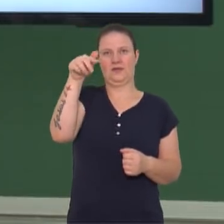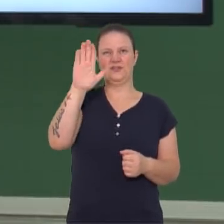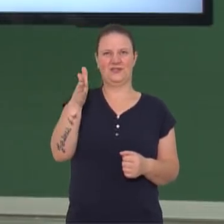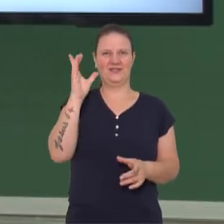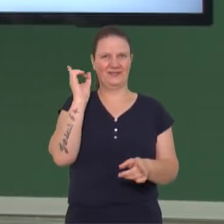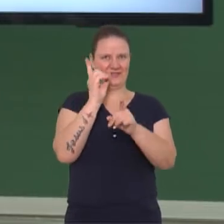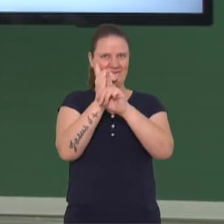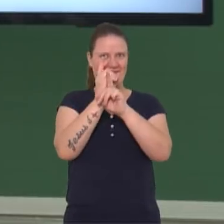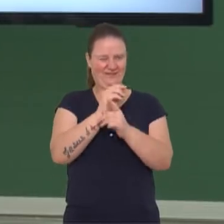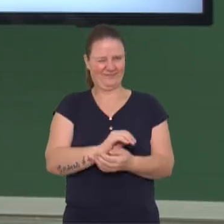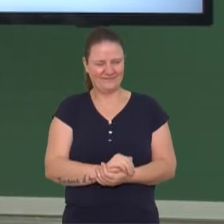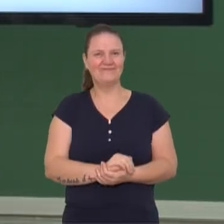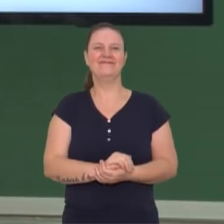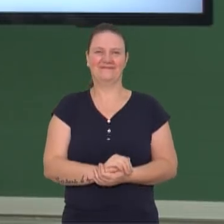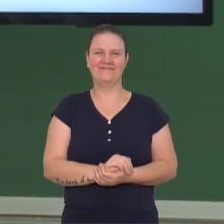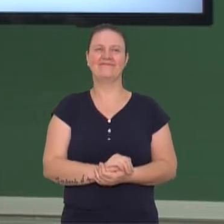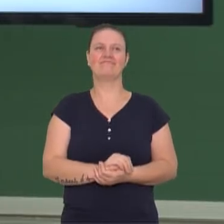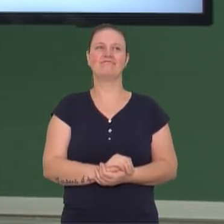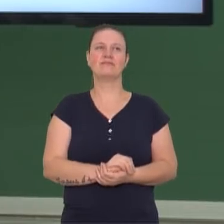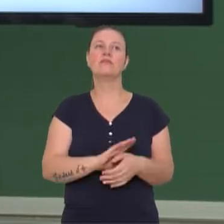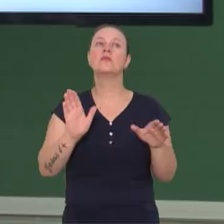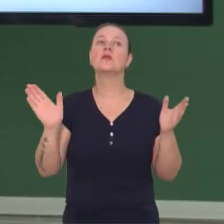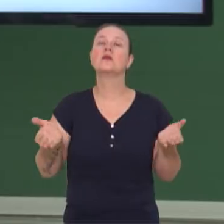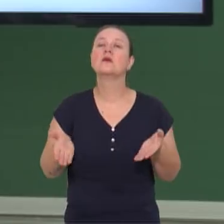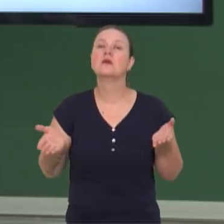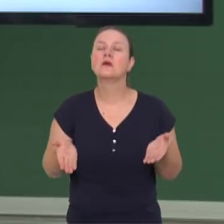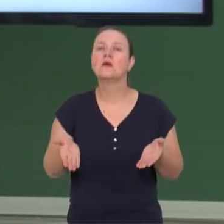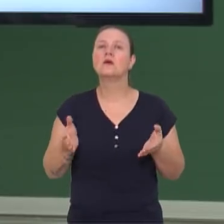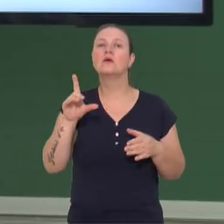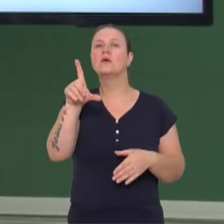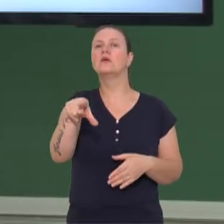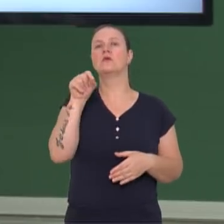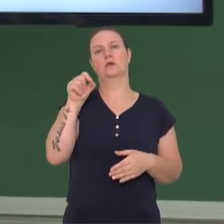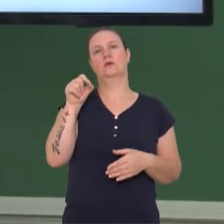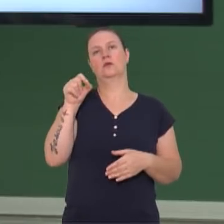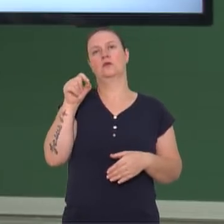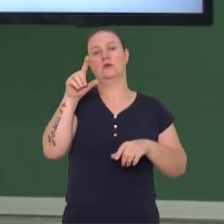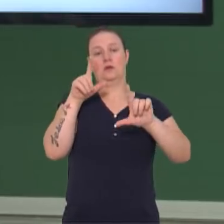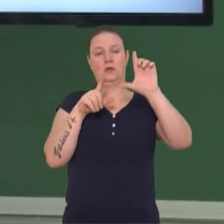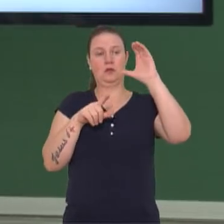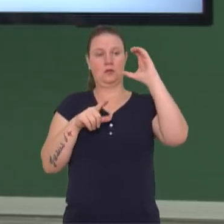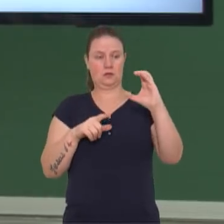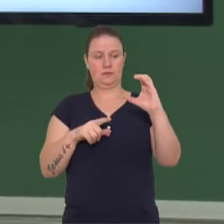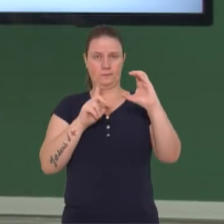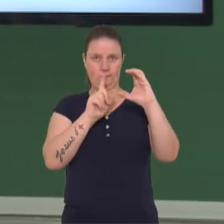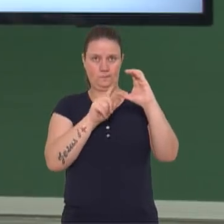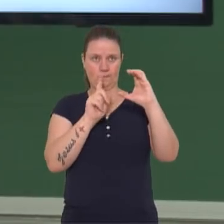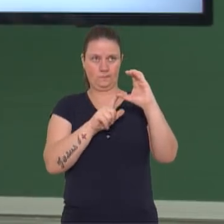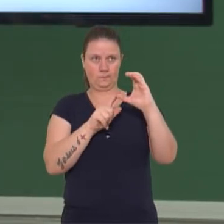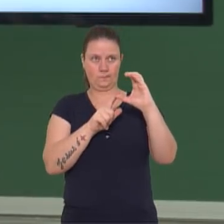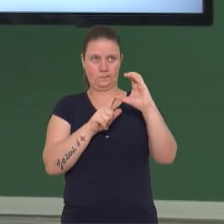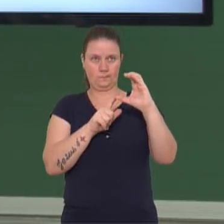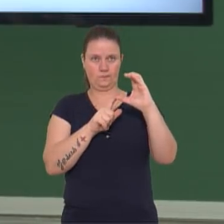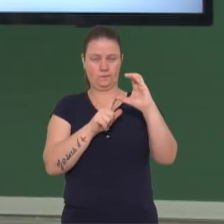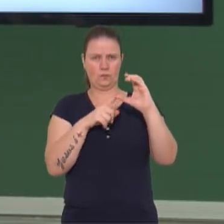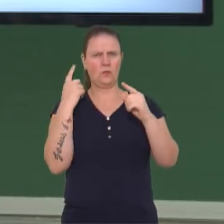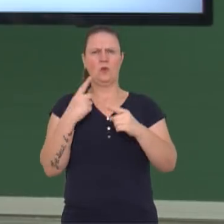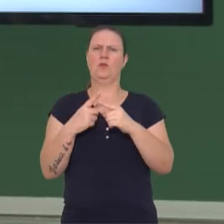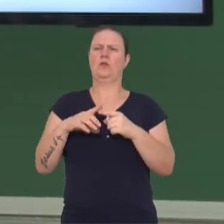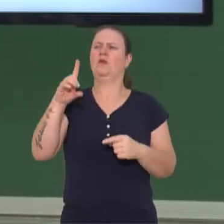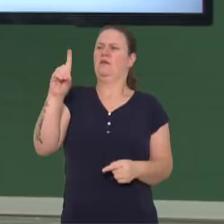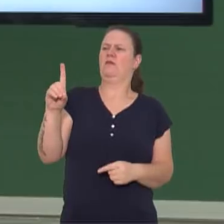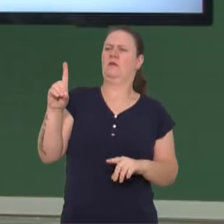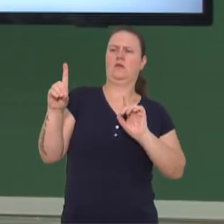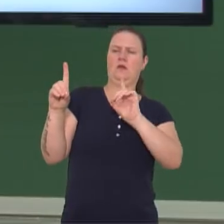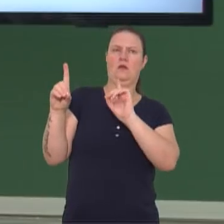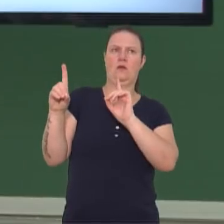bem? Muito bem. E agora? Escolhi a letra C. Por que eu não escolhi a letra B? Porque daí